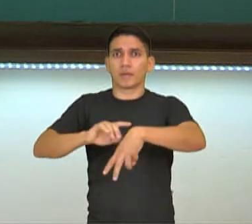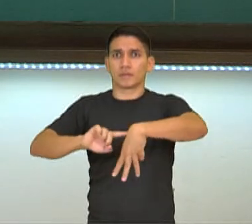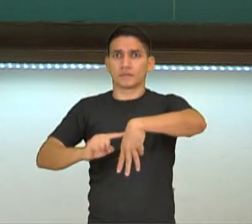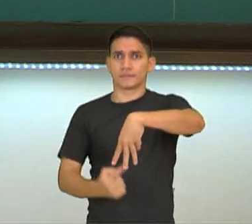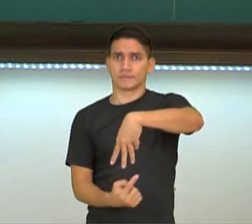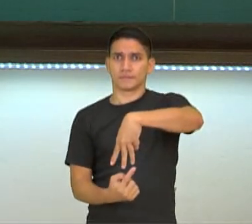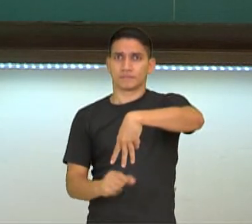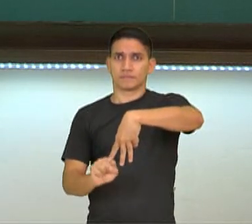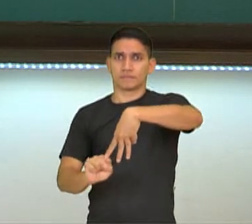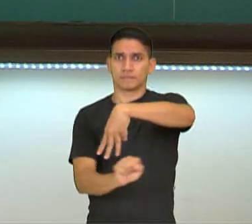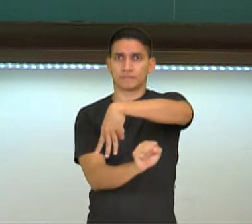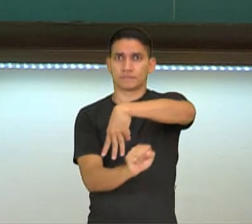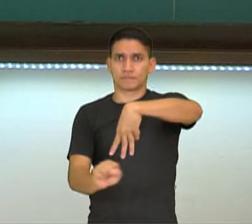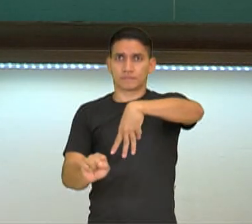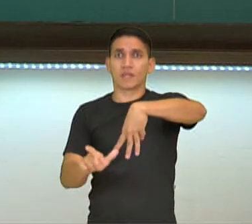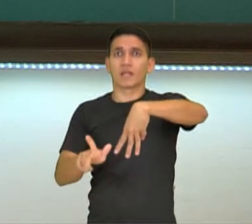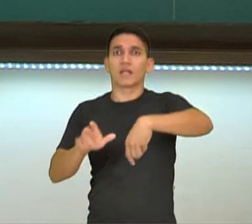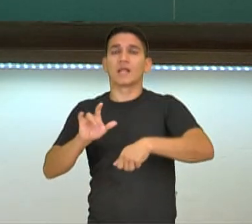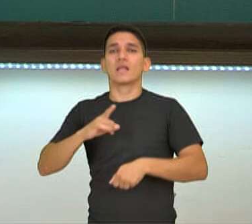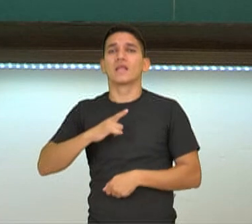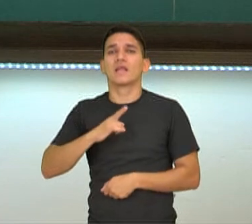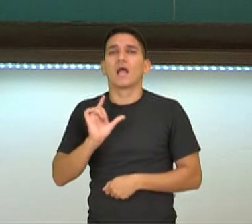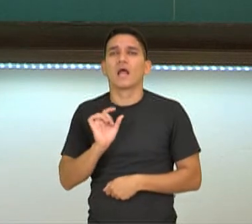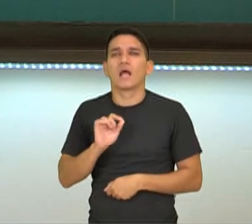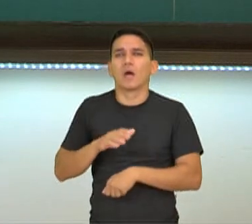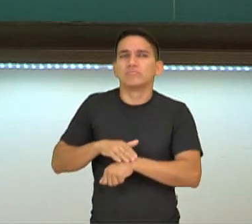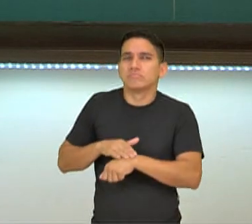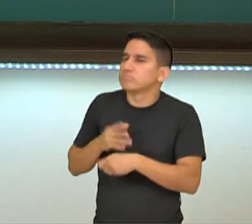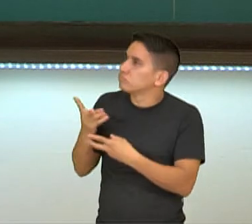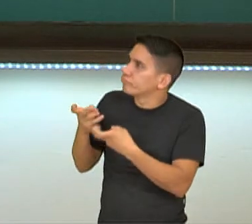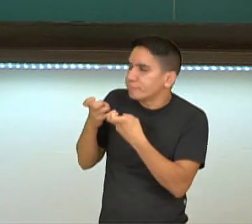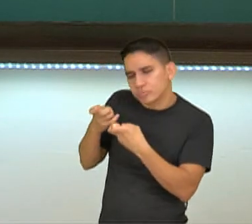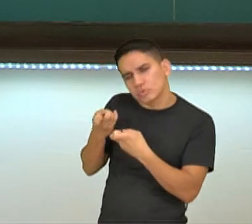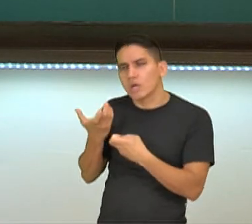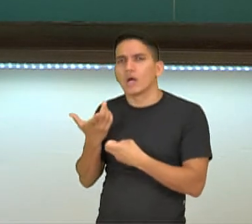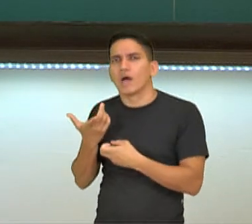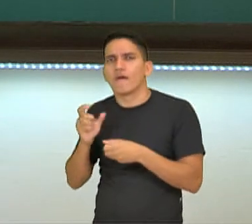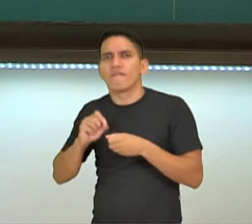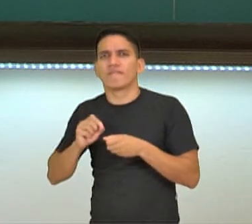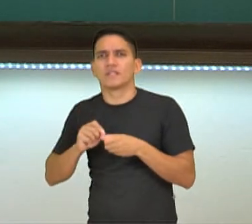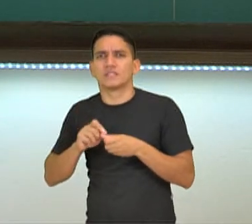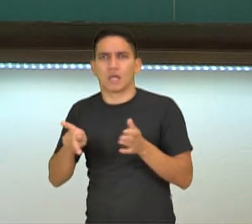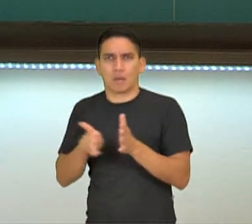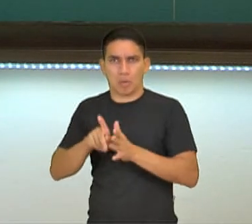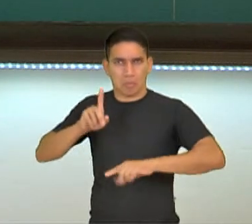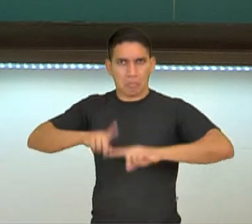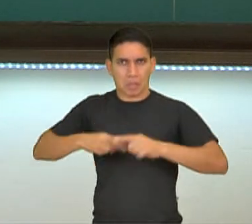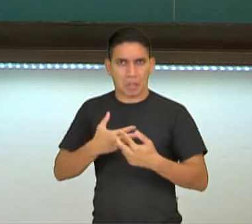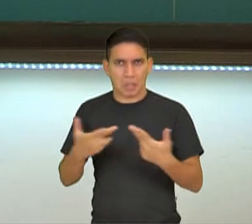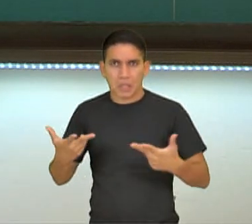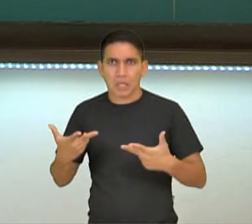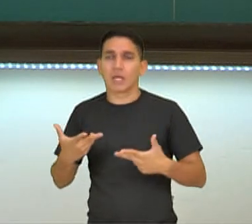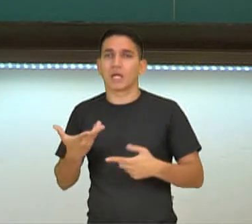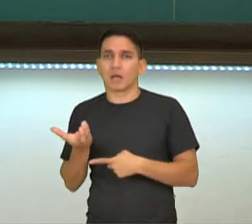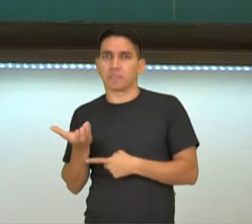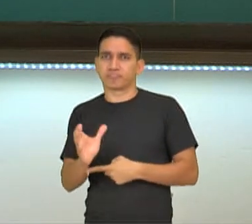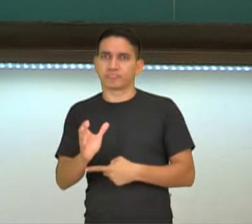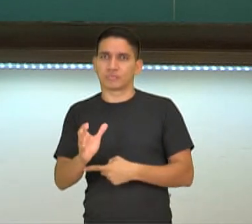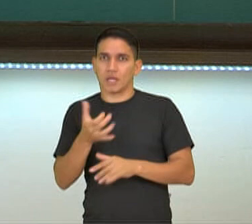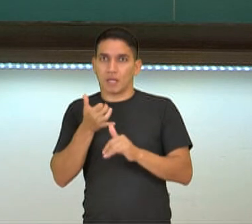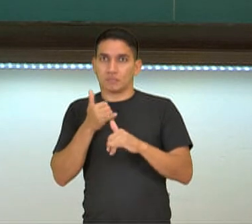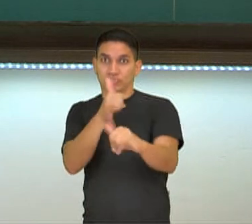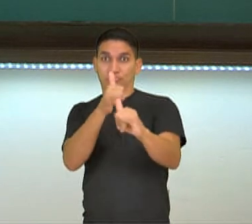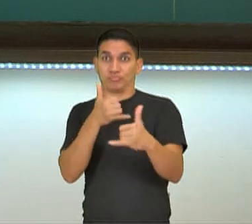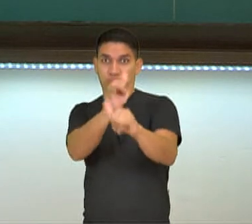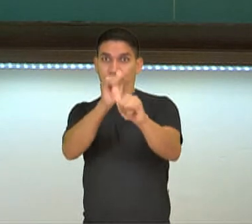né? E aqui eu tenho uma esferinha em que o cara chegava ali com um material, né, carregado e eletrizava essa